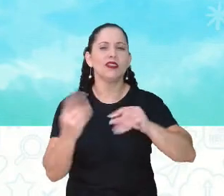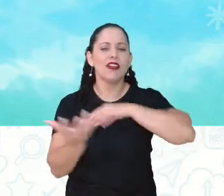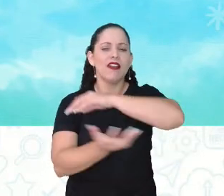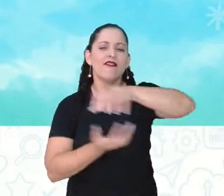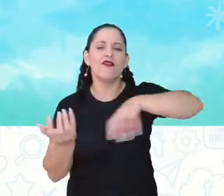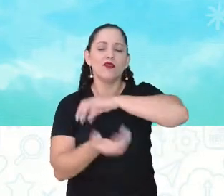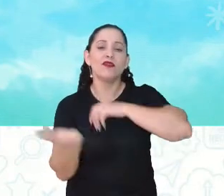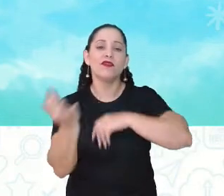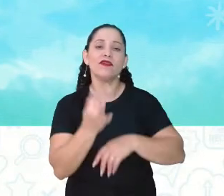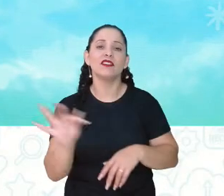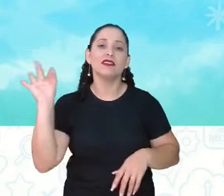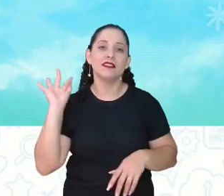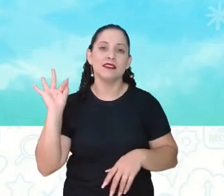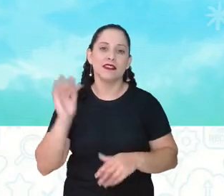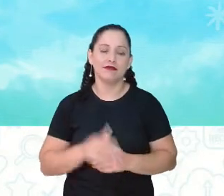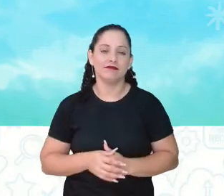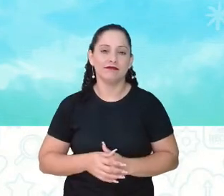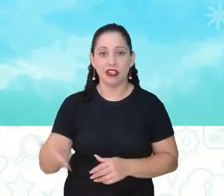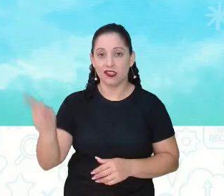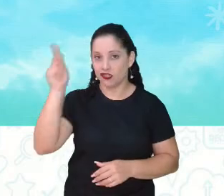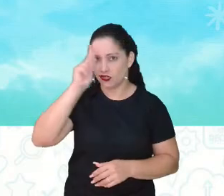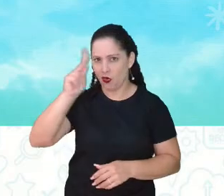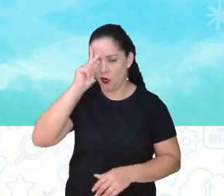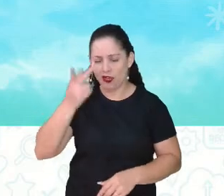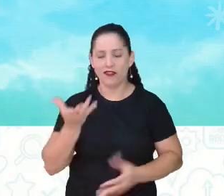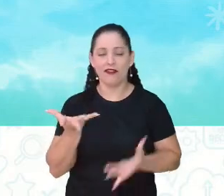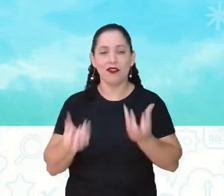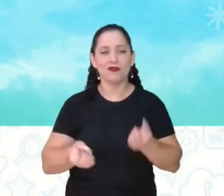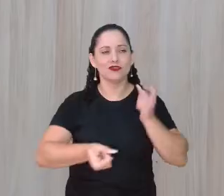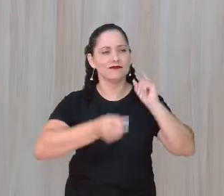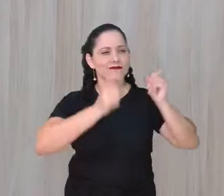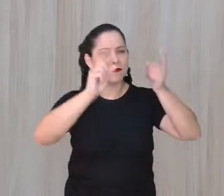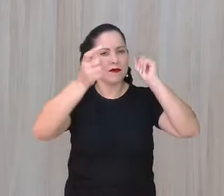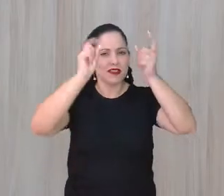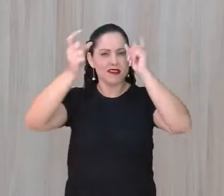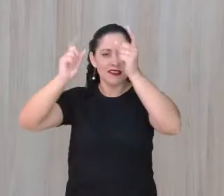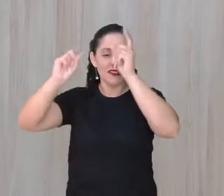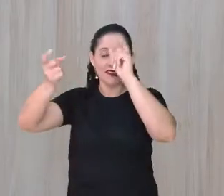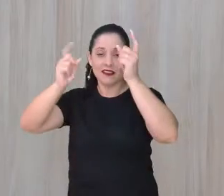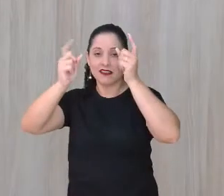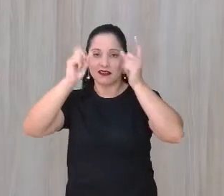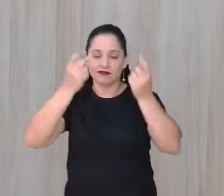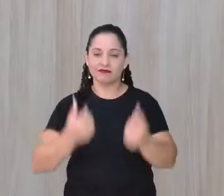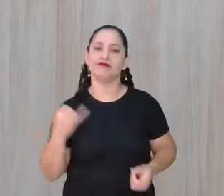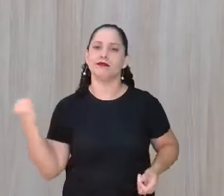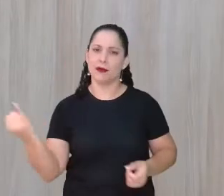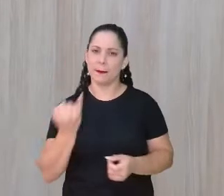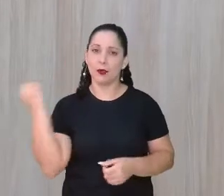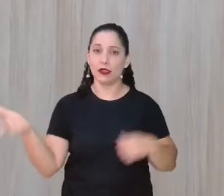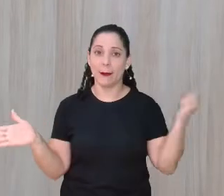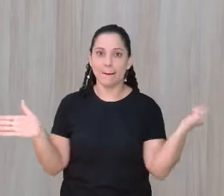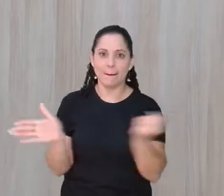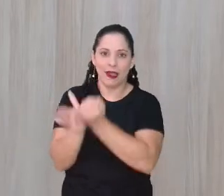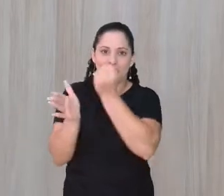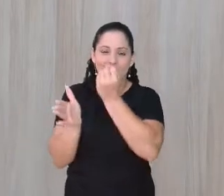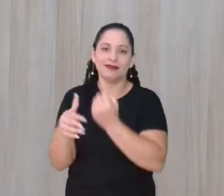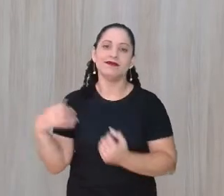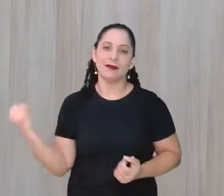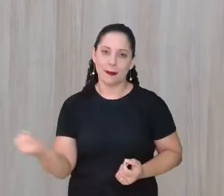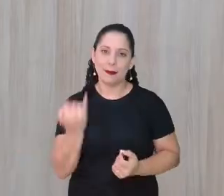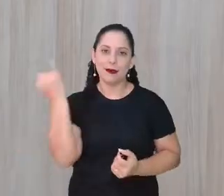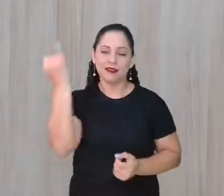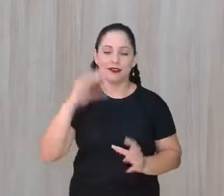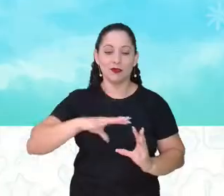Vamos colocar aí a história em debate, a questão da Revolução Francesa, que é um marco tão importante para a história, né,